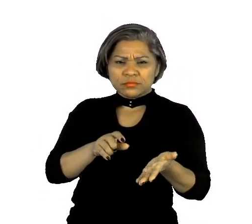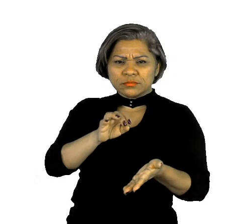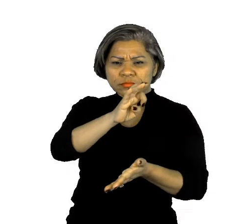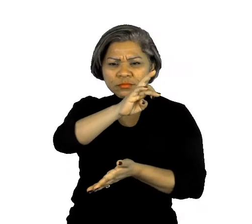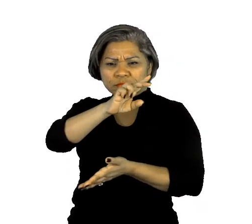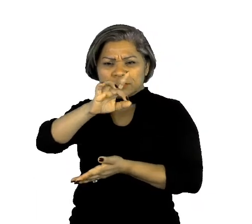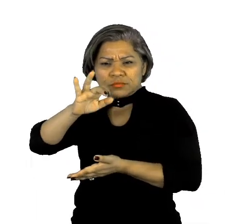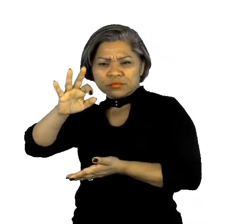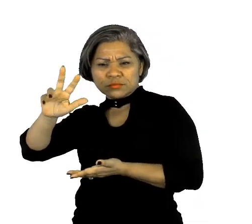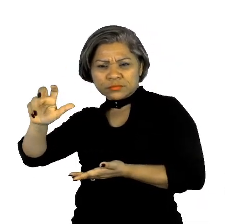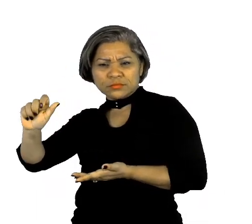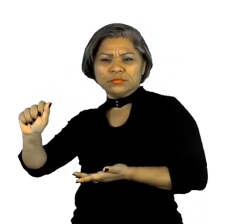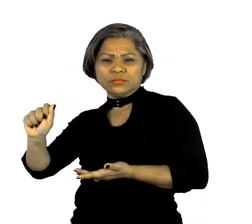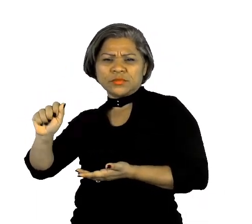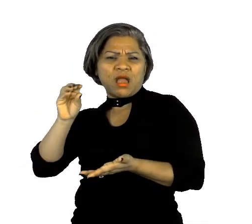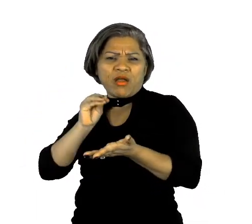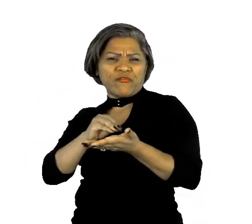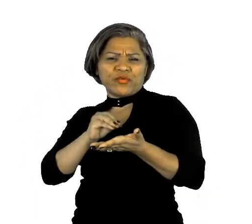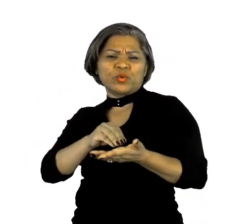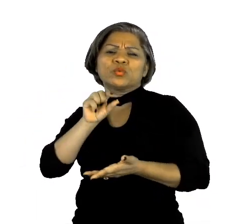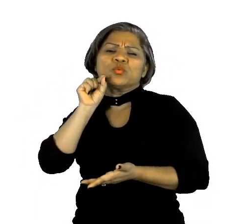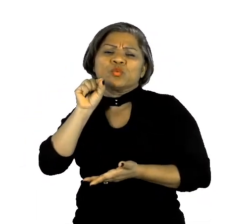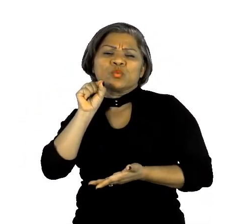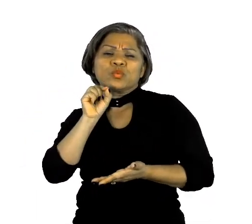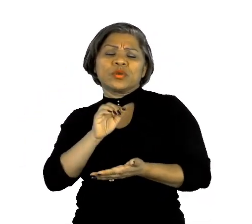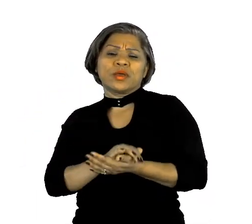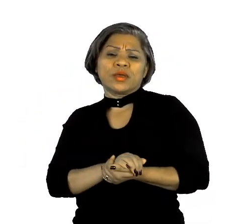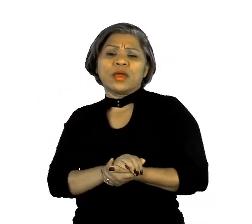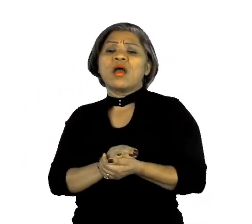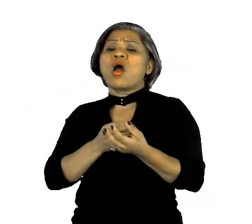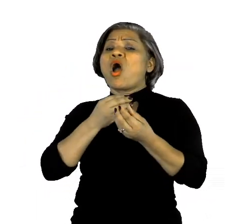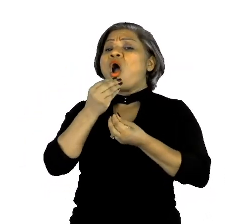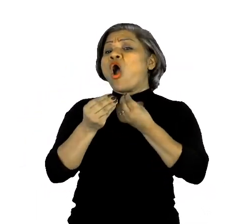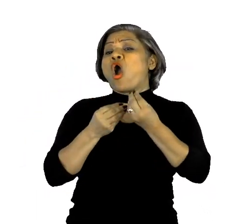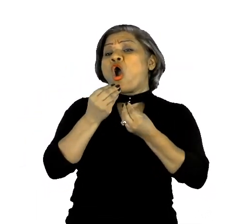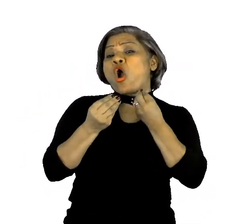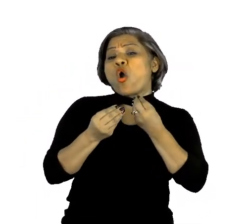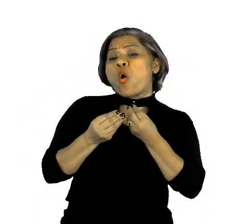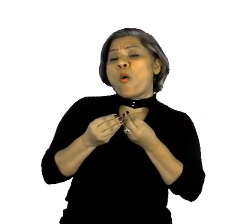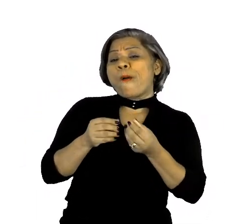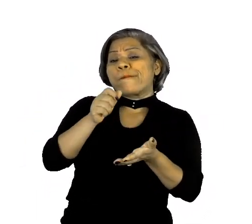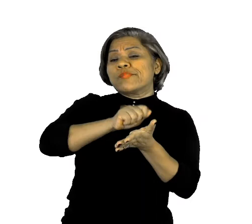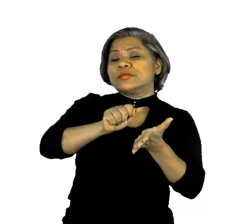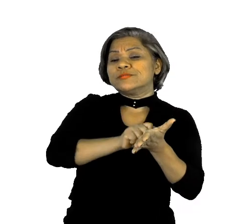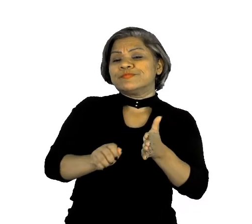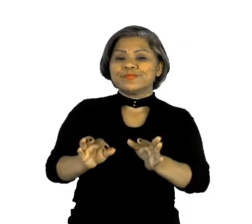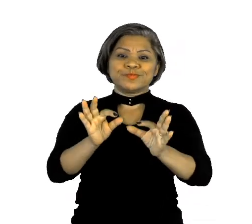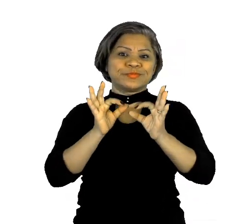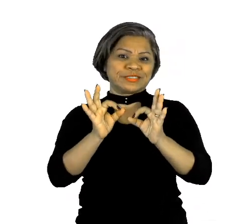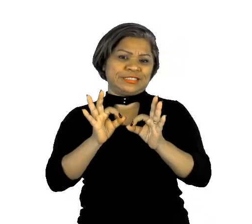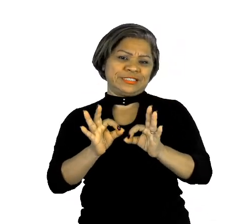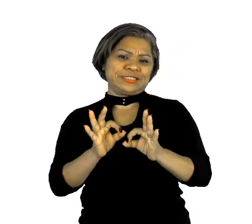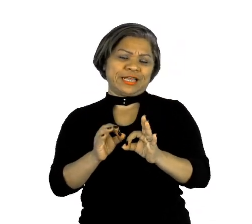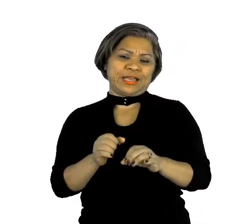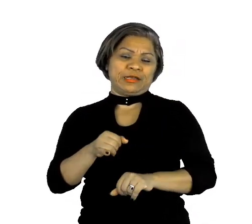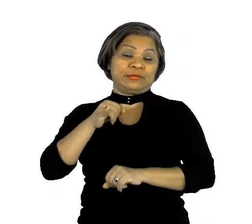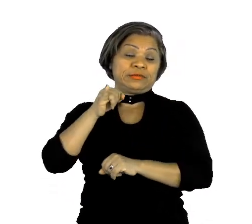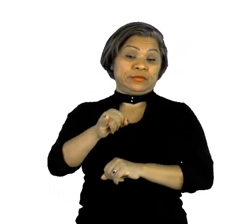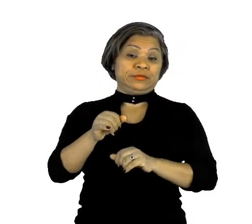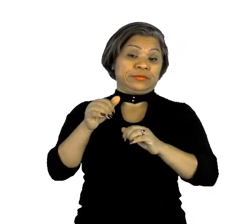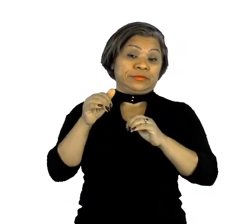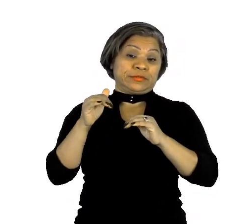que está faltando na escrita dela? Como seria a escrita correta dessa frase se a gente for respeitar,